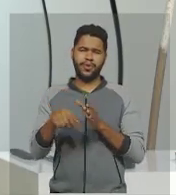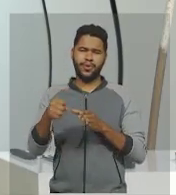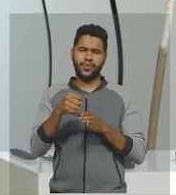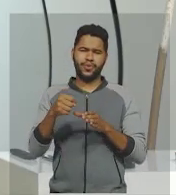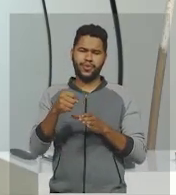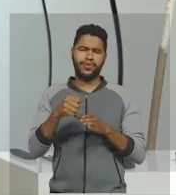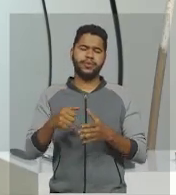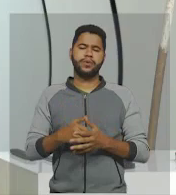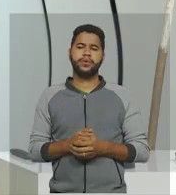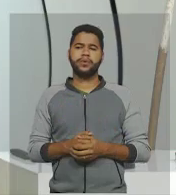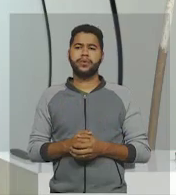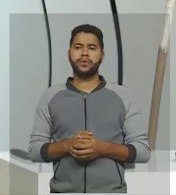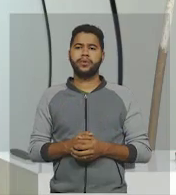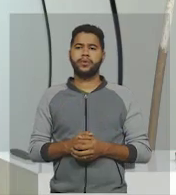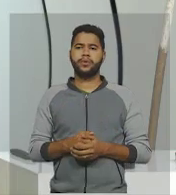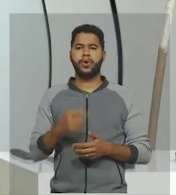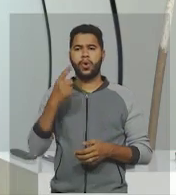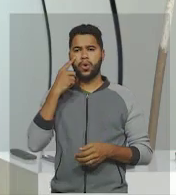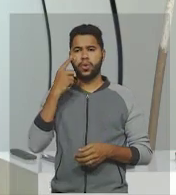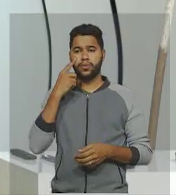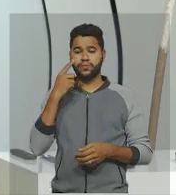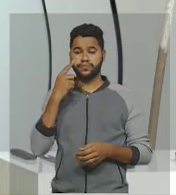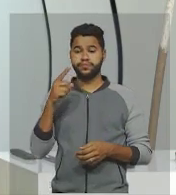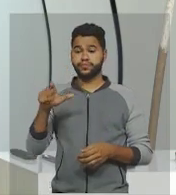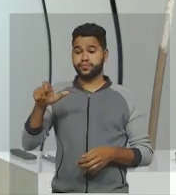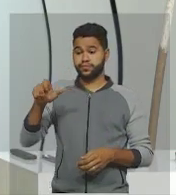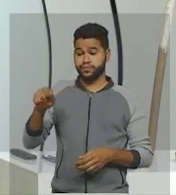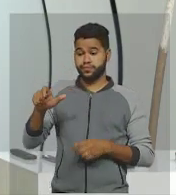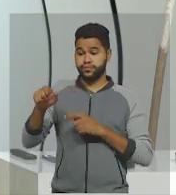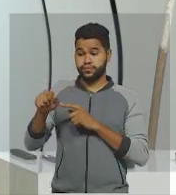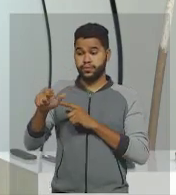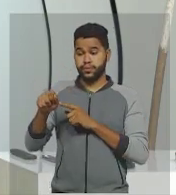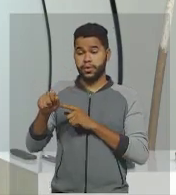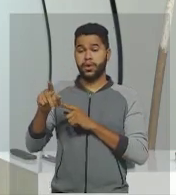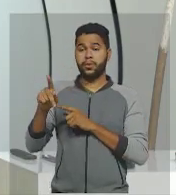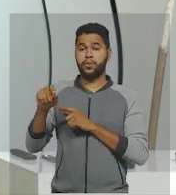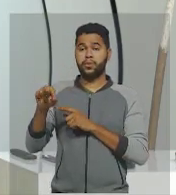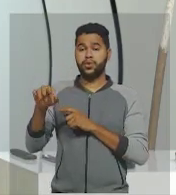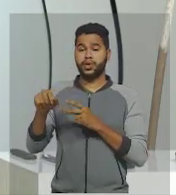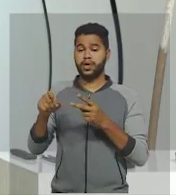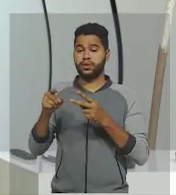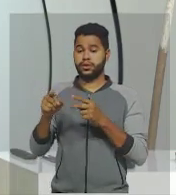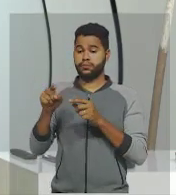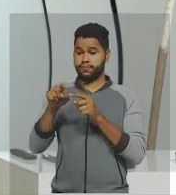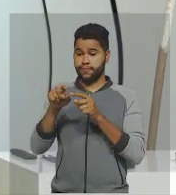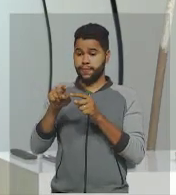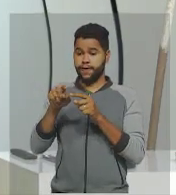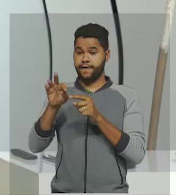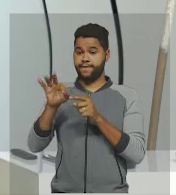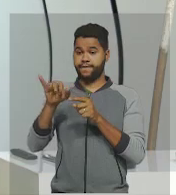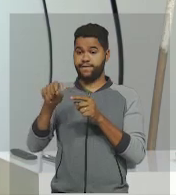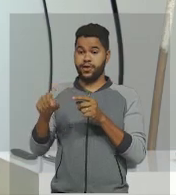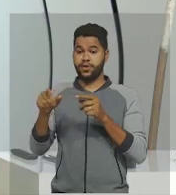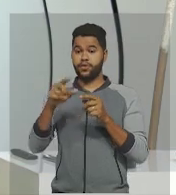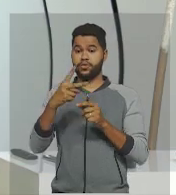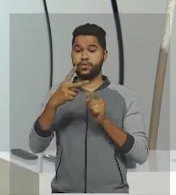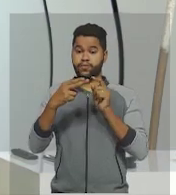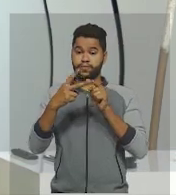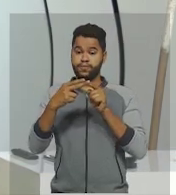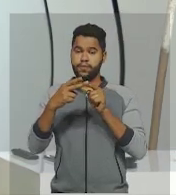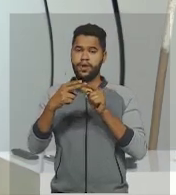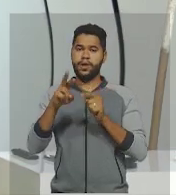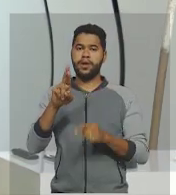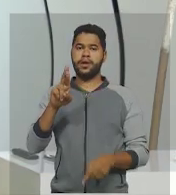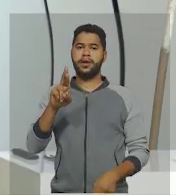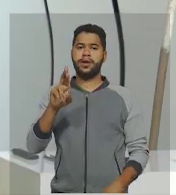do lado de cá, ponto fixo no meio e ponto de resistência do lado de cá. Então, como o ponto fixo está no meio,